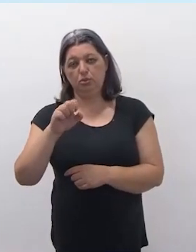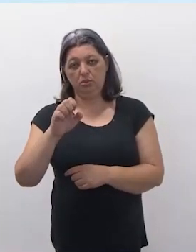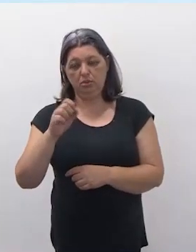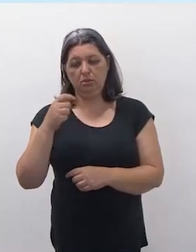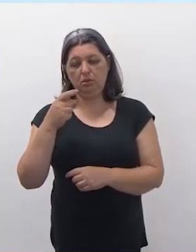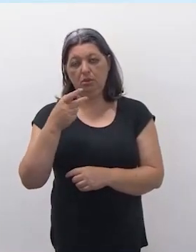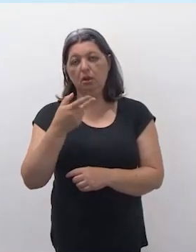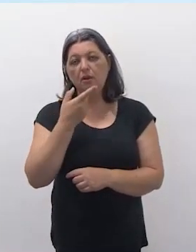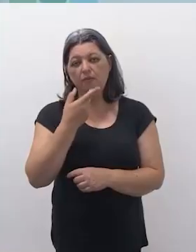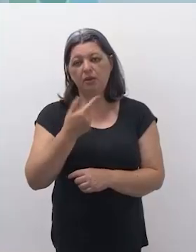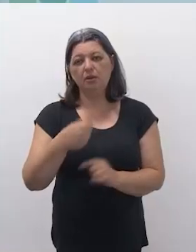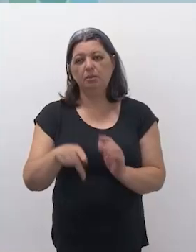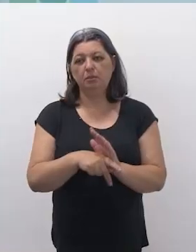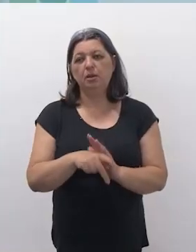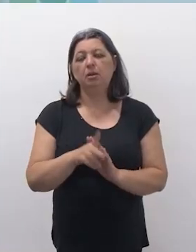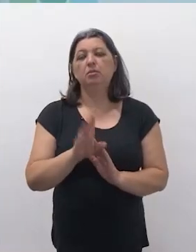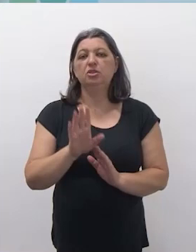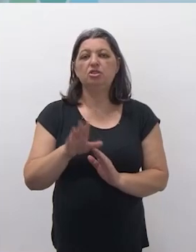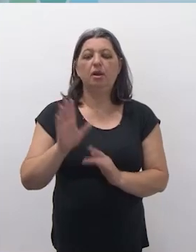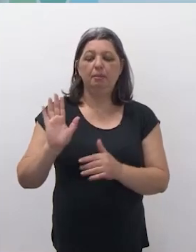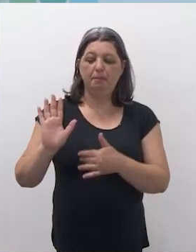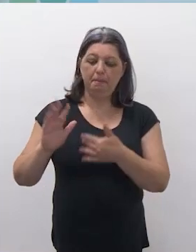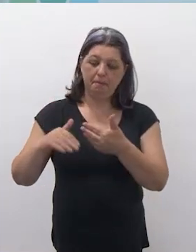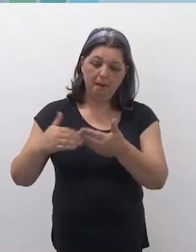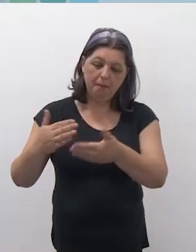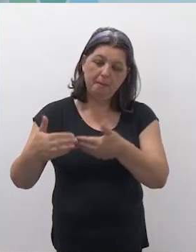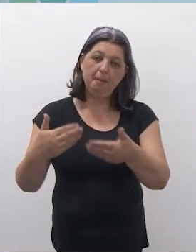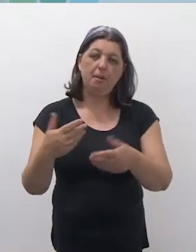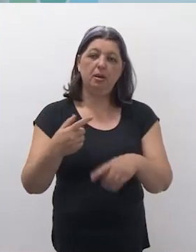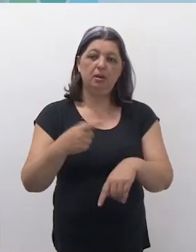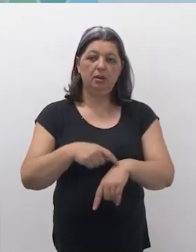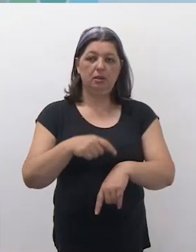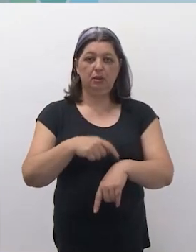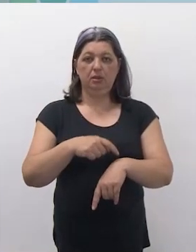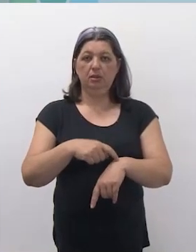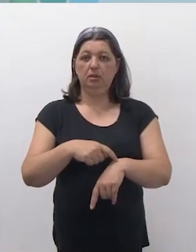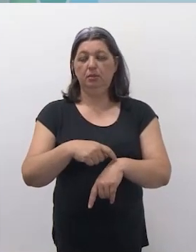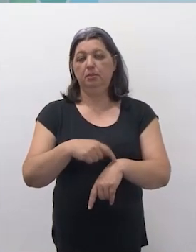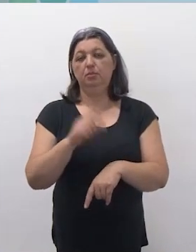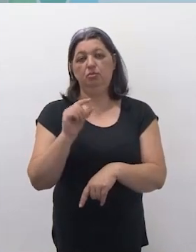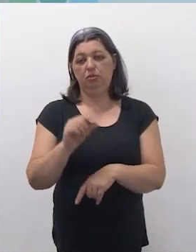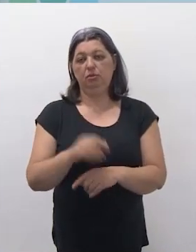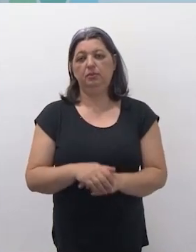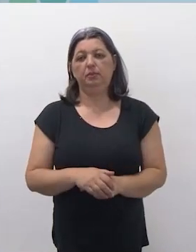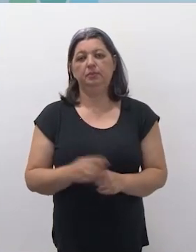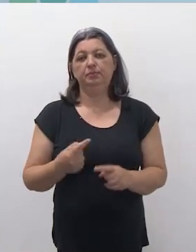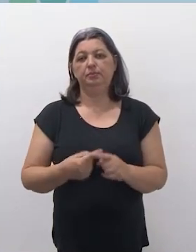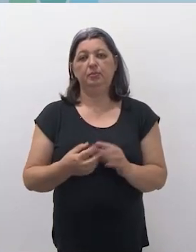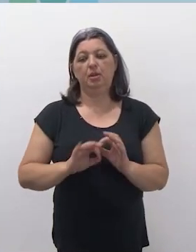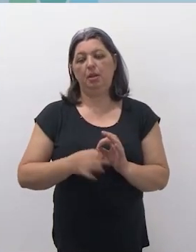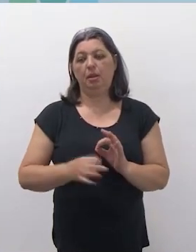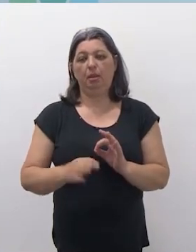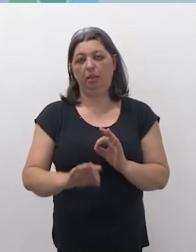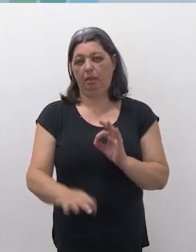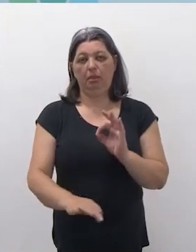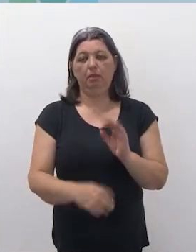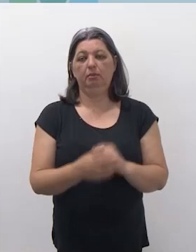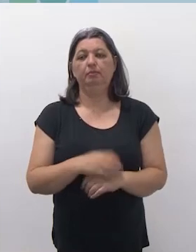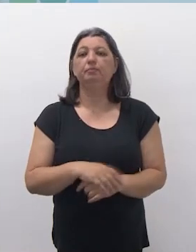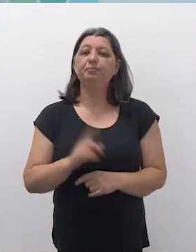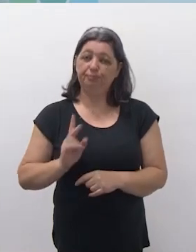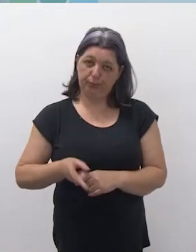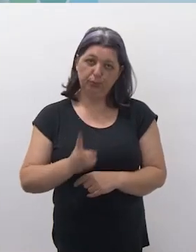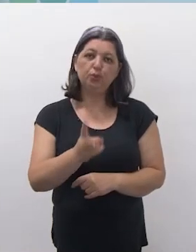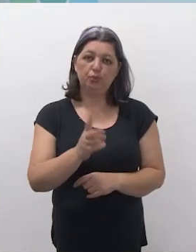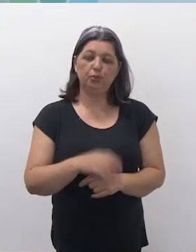prometi falar, né? Ele falou que é um longo caminho e a gente vai ter pouco tempo para falar desse longo caminho. Então Muito longo vai caminho. ser... Ainda estamos no caminho. Ele